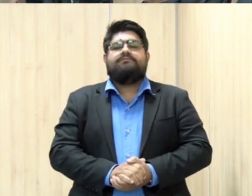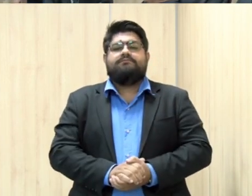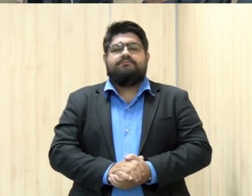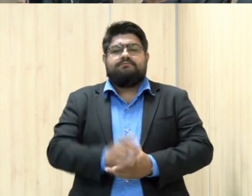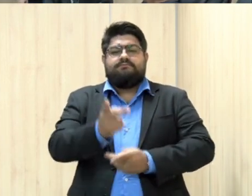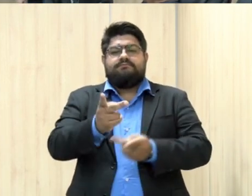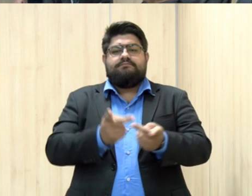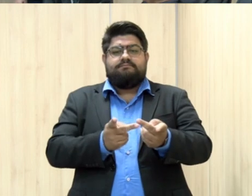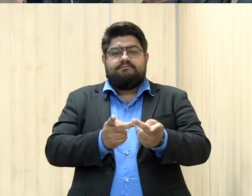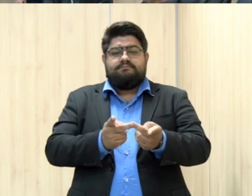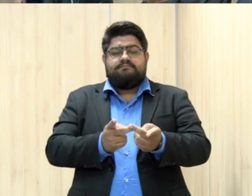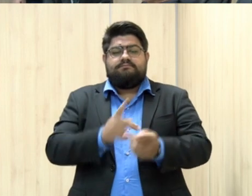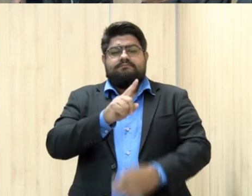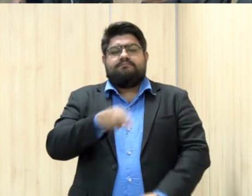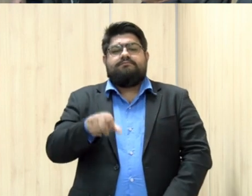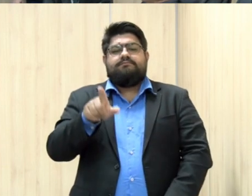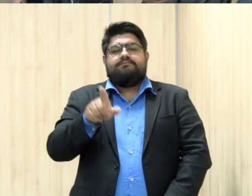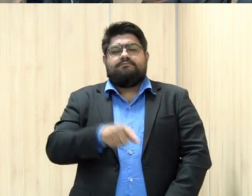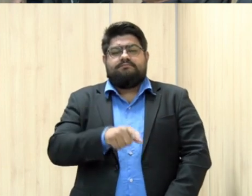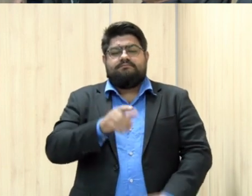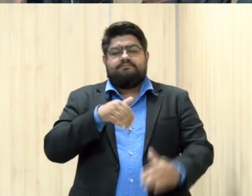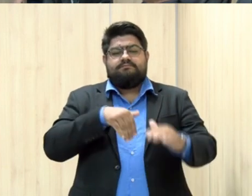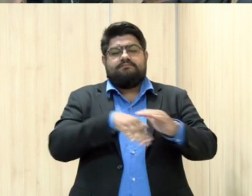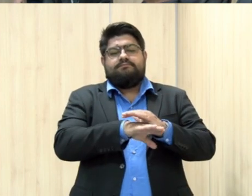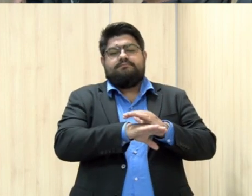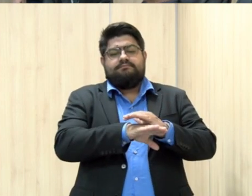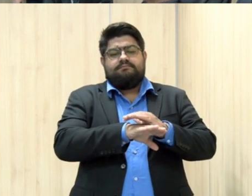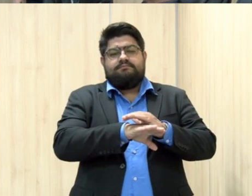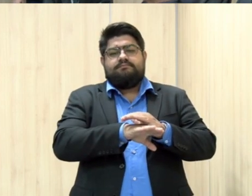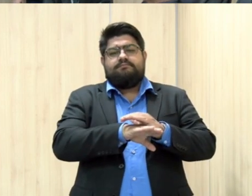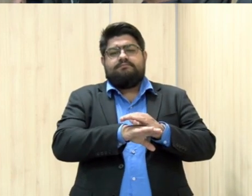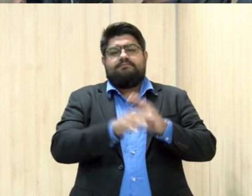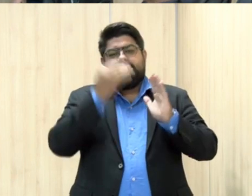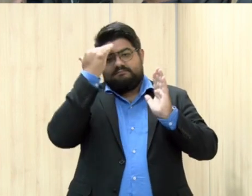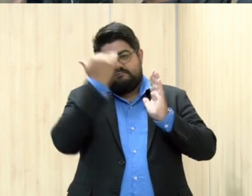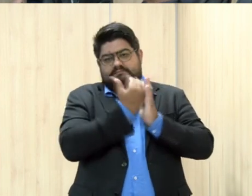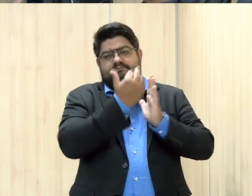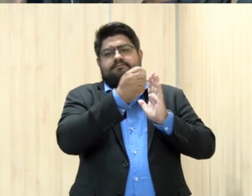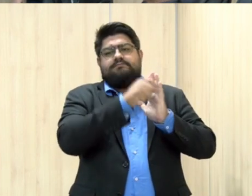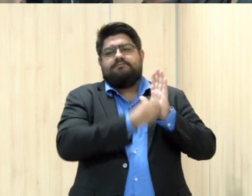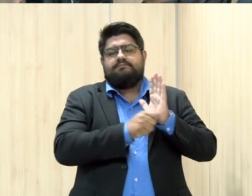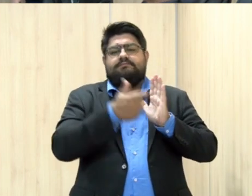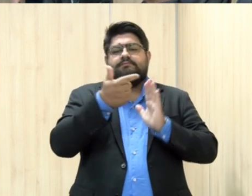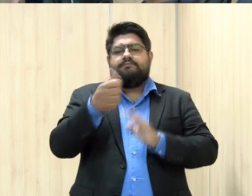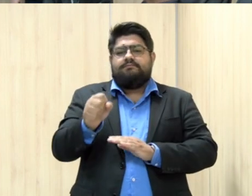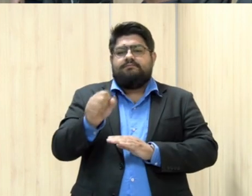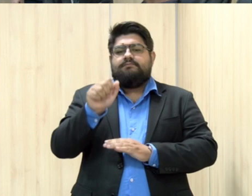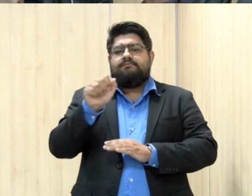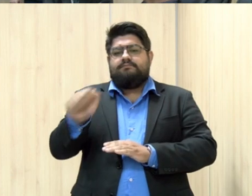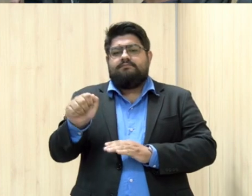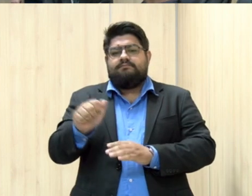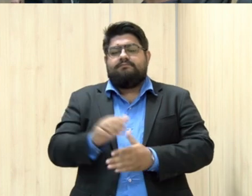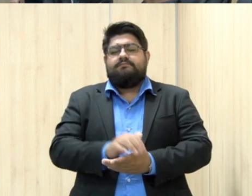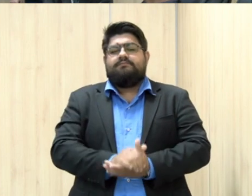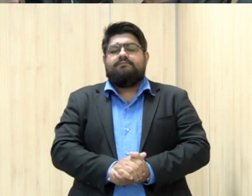está rejeitado e vai ao arquivo conforme o artigo 28 A